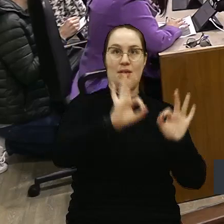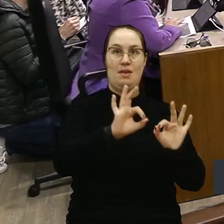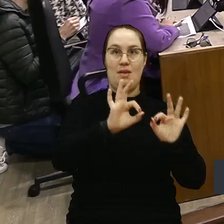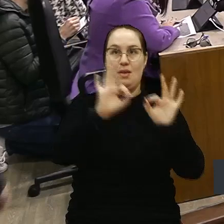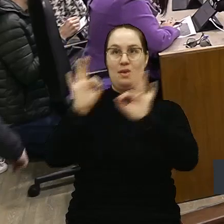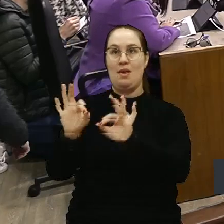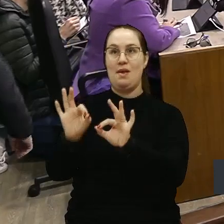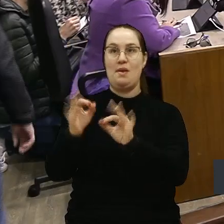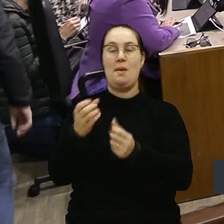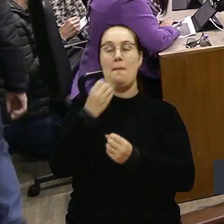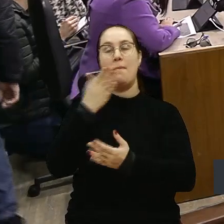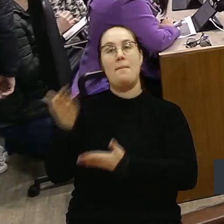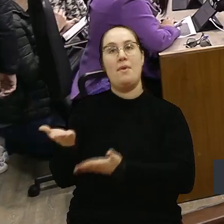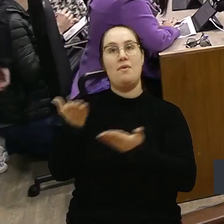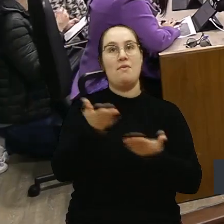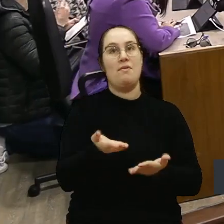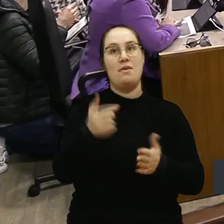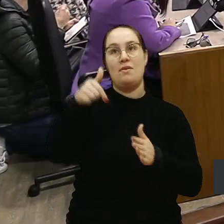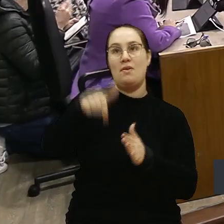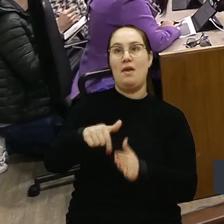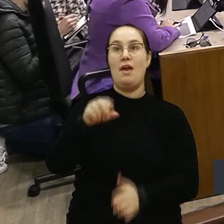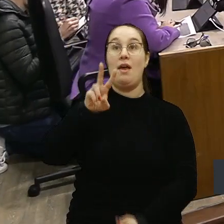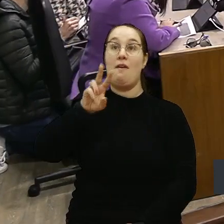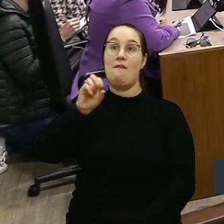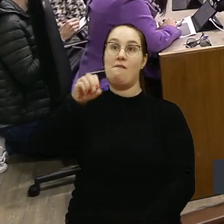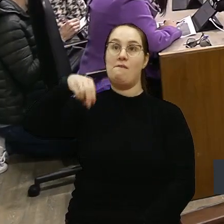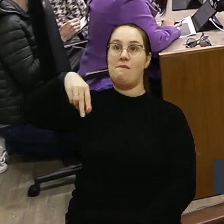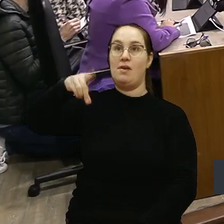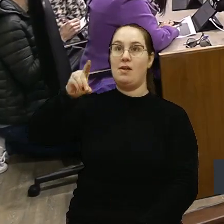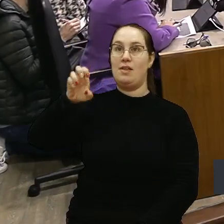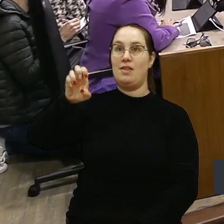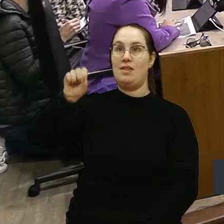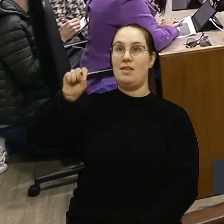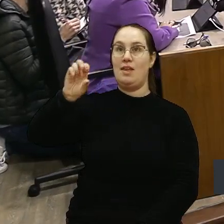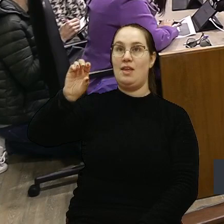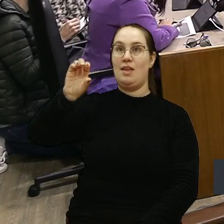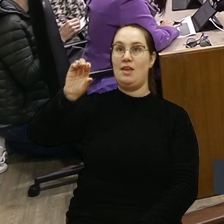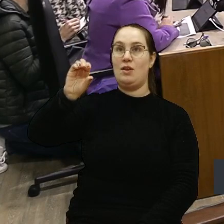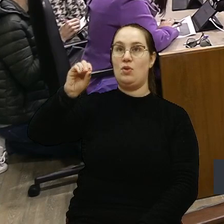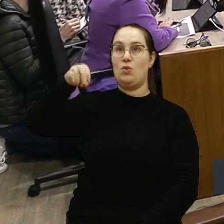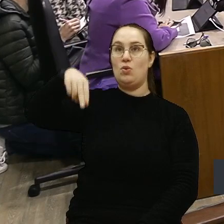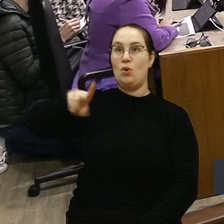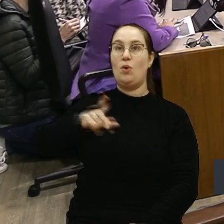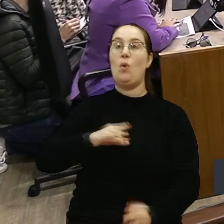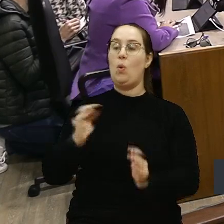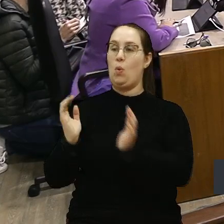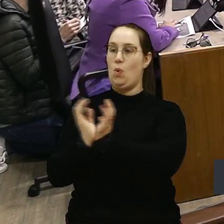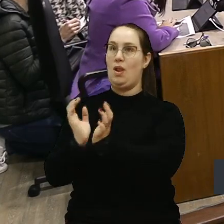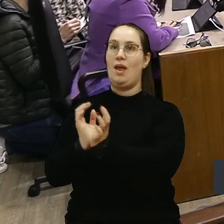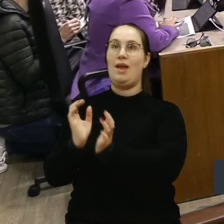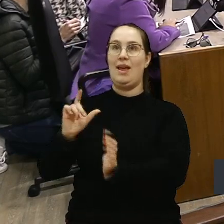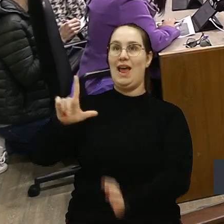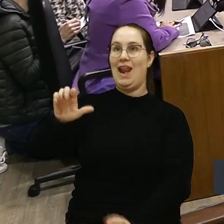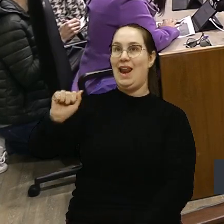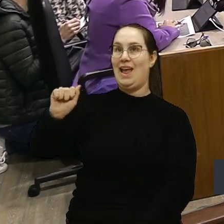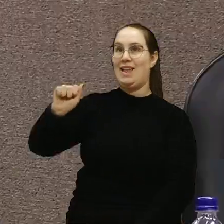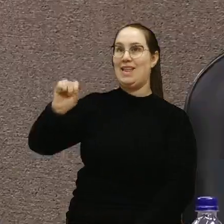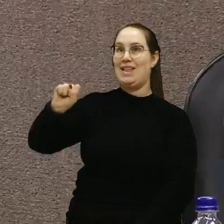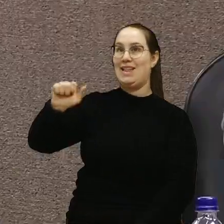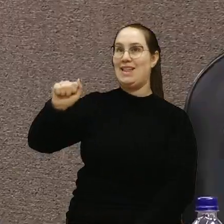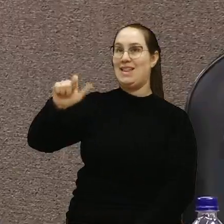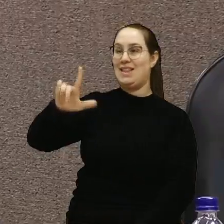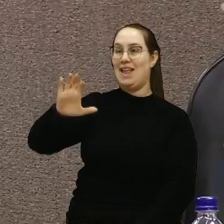Sejam sempre muito bem-vindos aqui. Wanderson, eu preciso dizer, meu colega de La Salle Carmo, mas já como professora, né? Então, acho